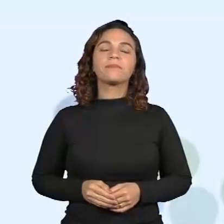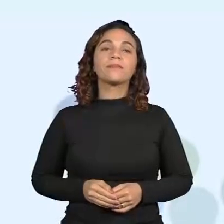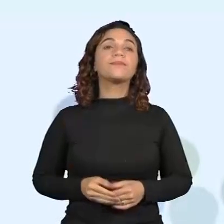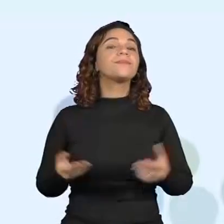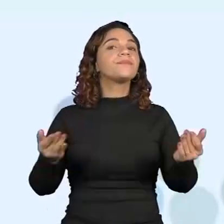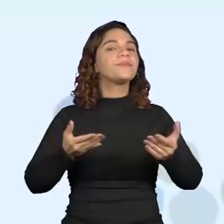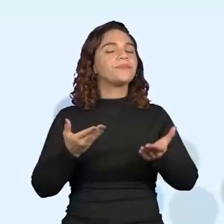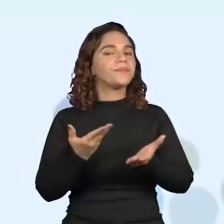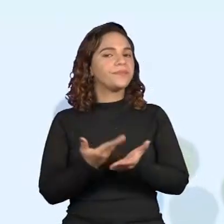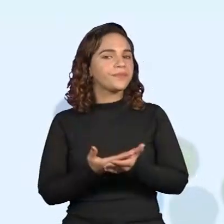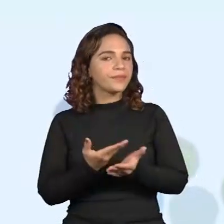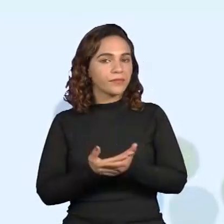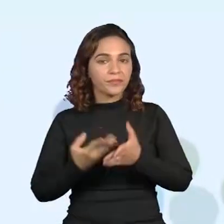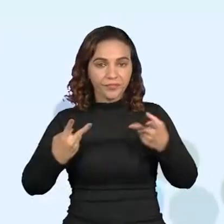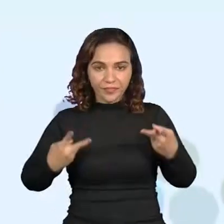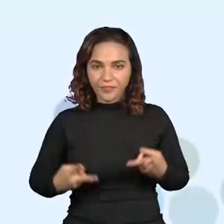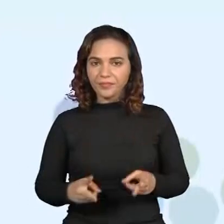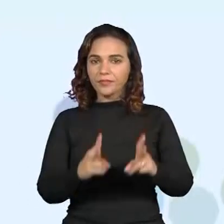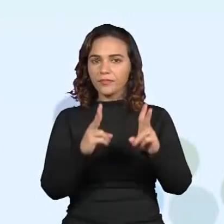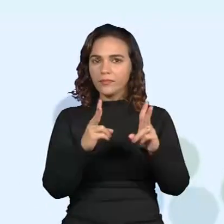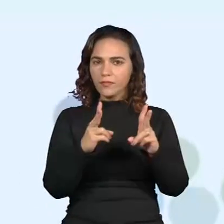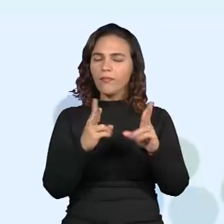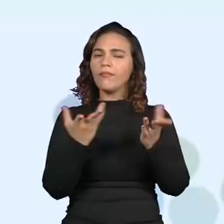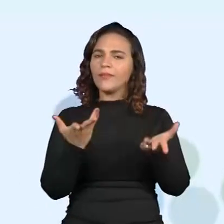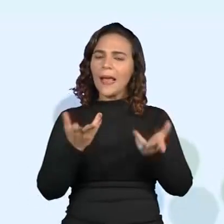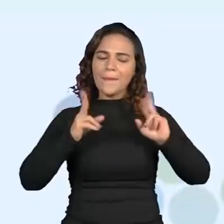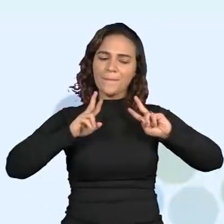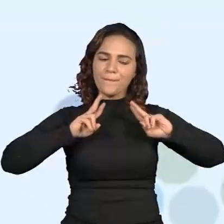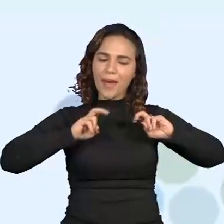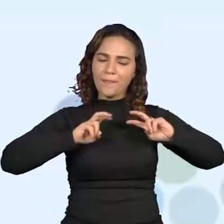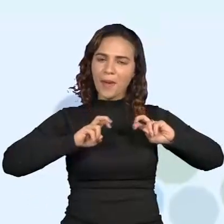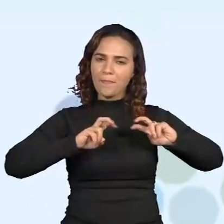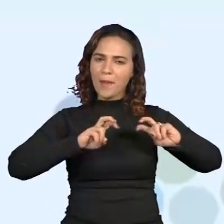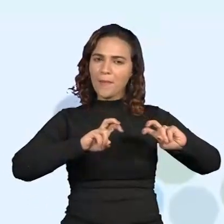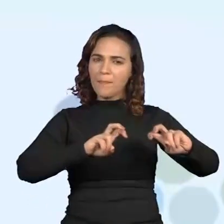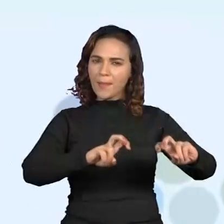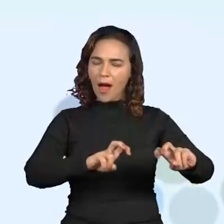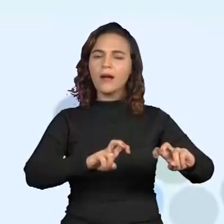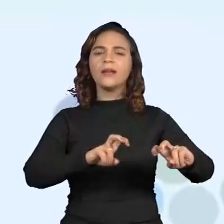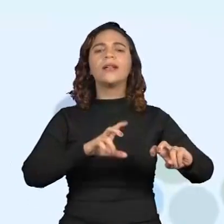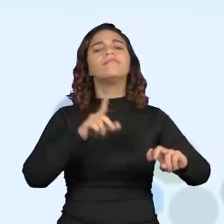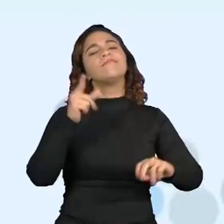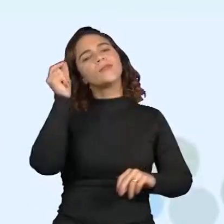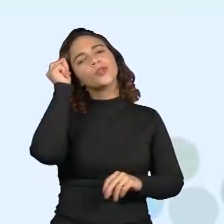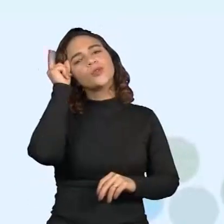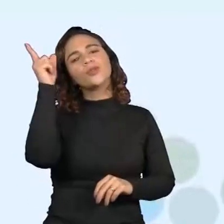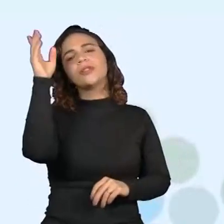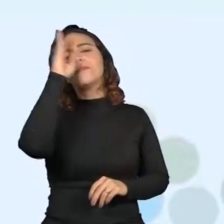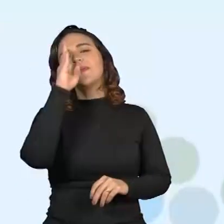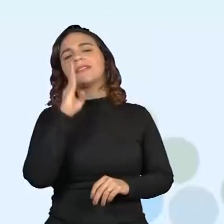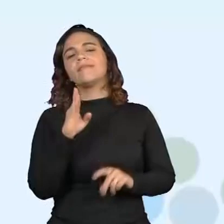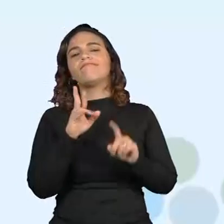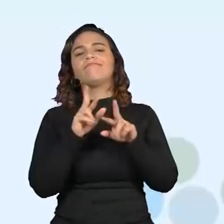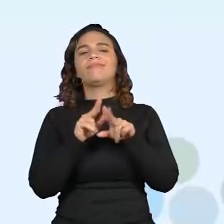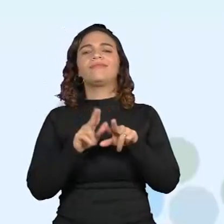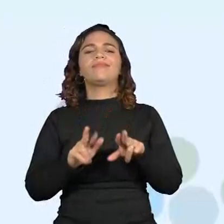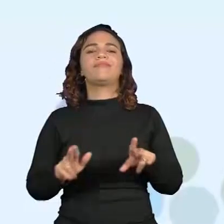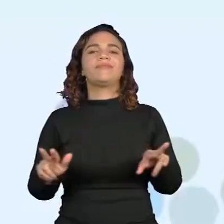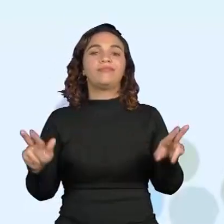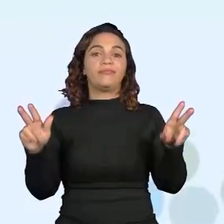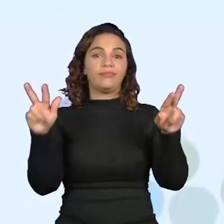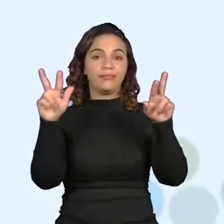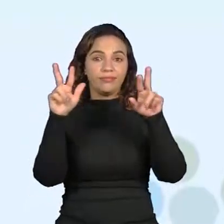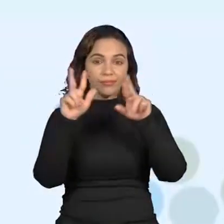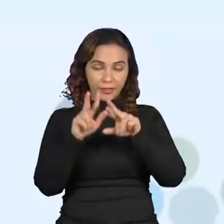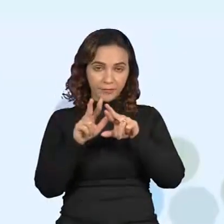Nesta aula, continuaremos explorando a multiplicidade da cultura brasileira,